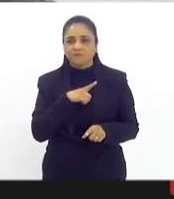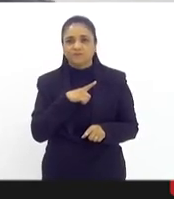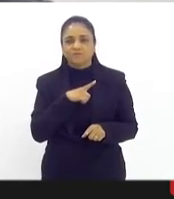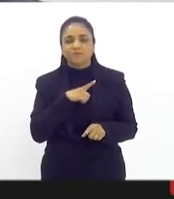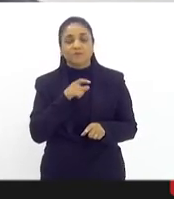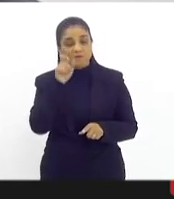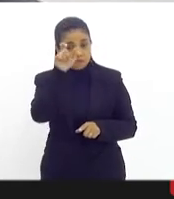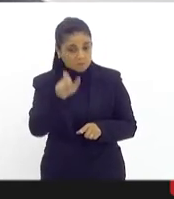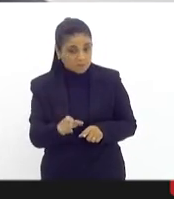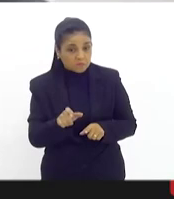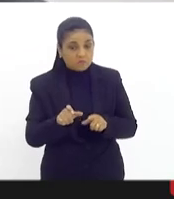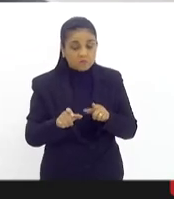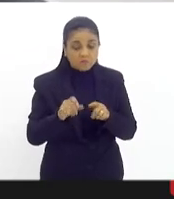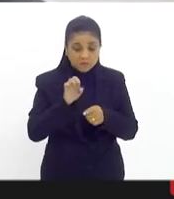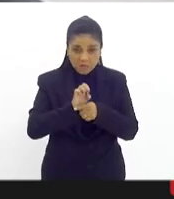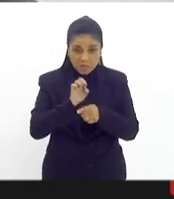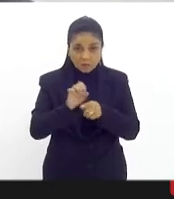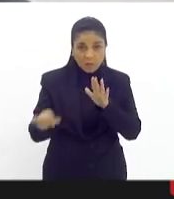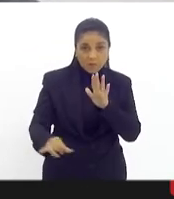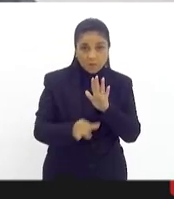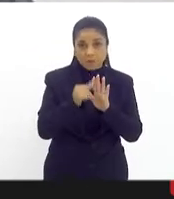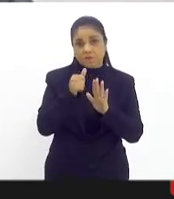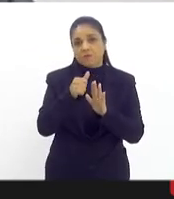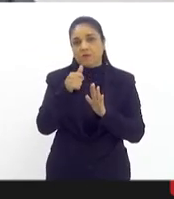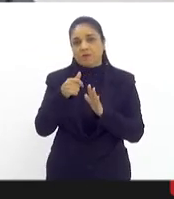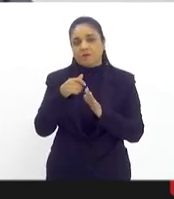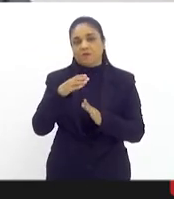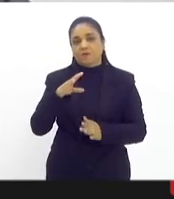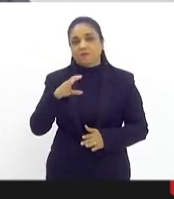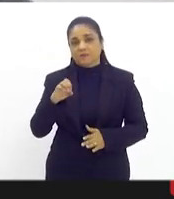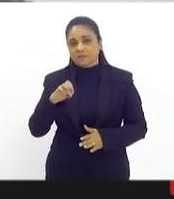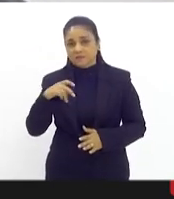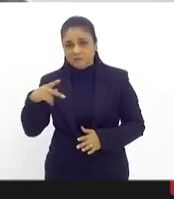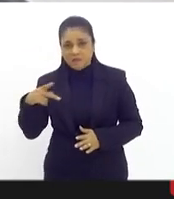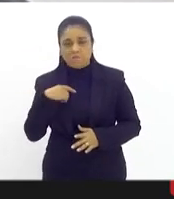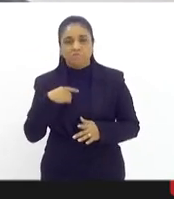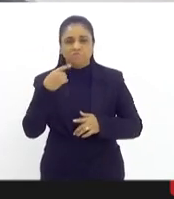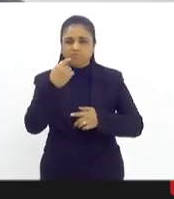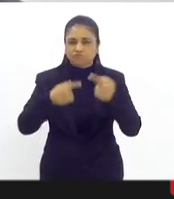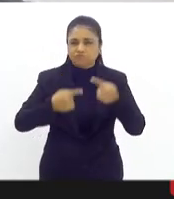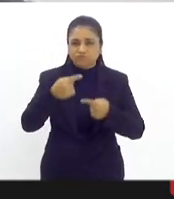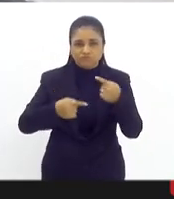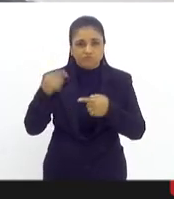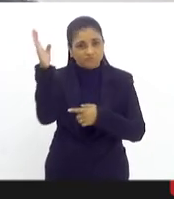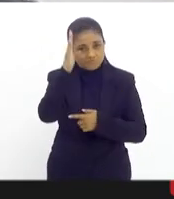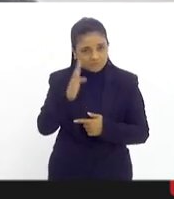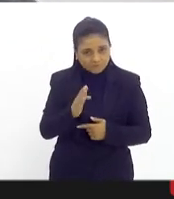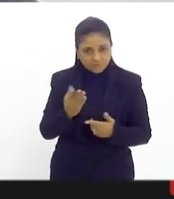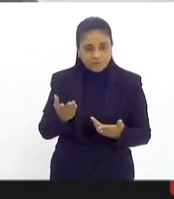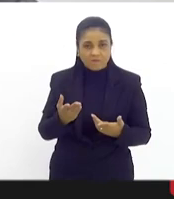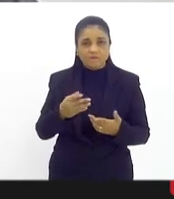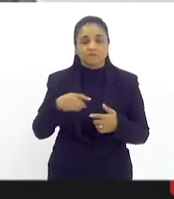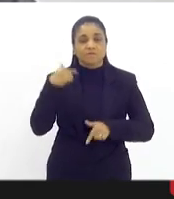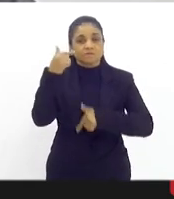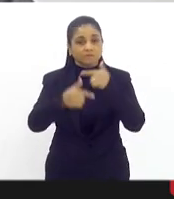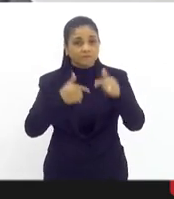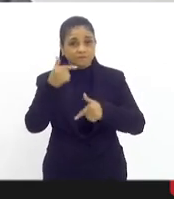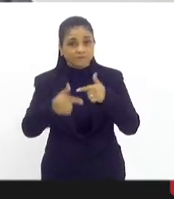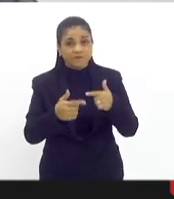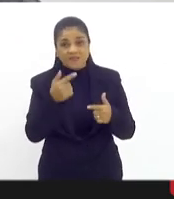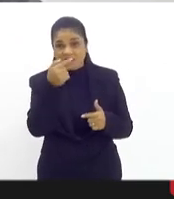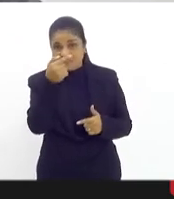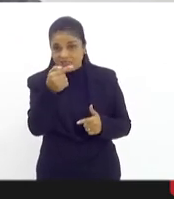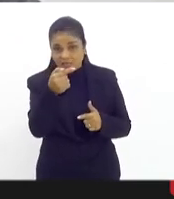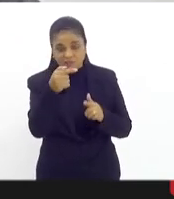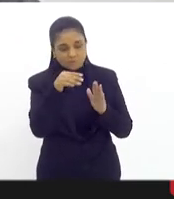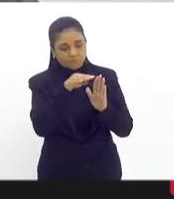vocês serem pioneiros, serve para iluminar a discussão e o debate nacional, e acho que isso é muito bem-vindo. Nós entendemos que é preciso trabalhar, então, 7 parâmetros.